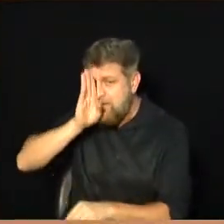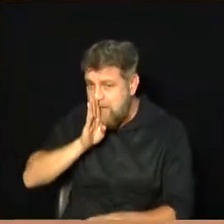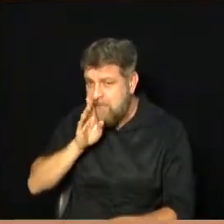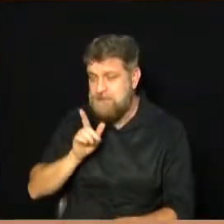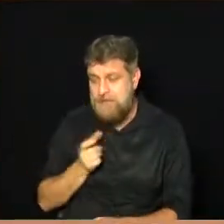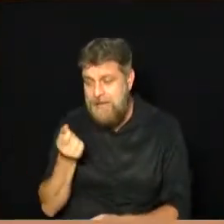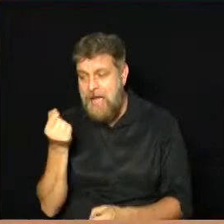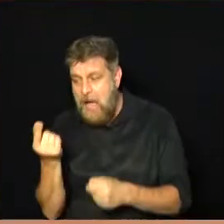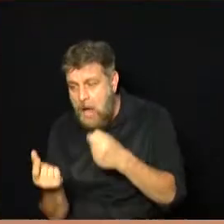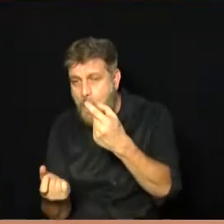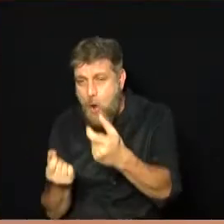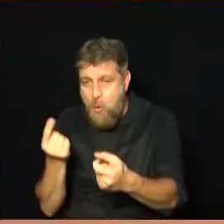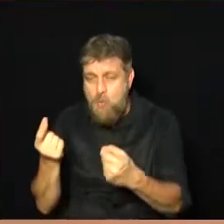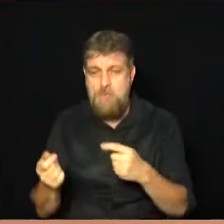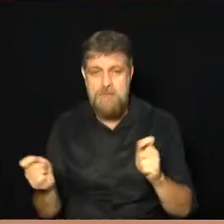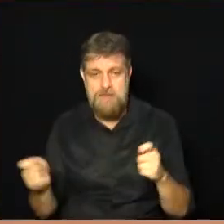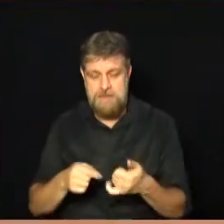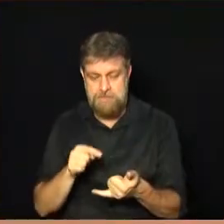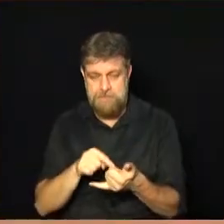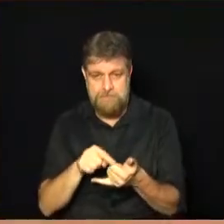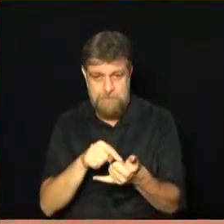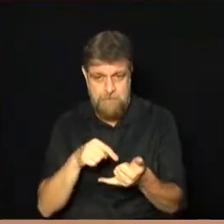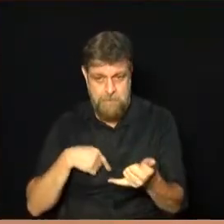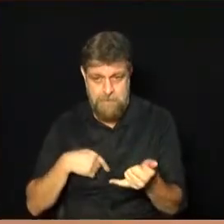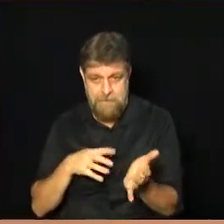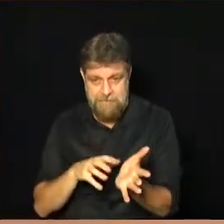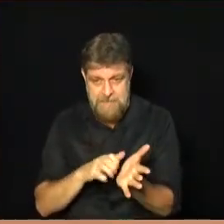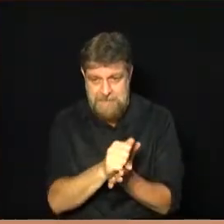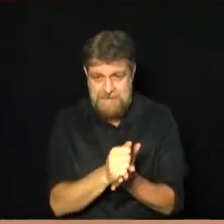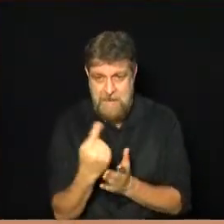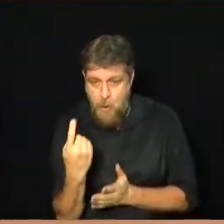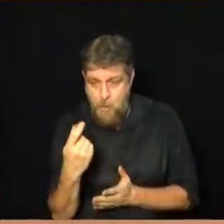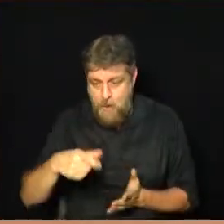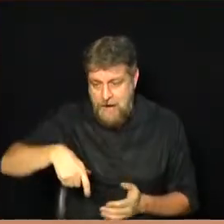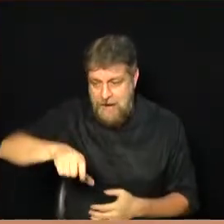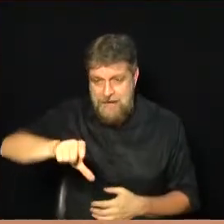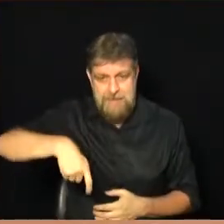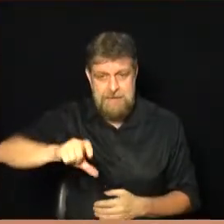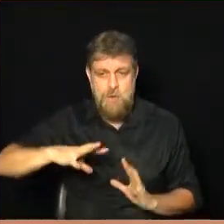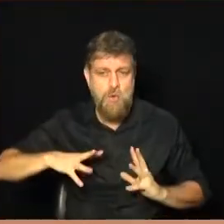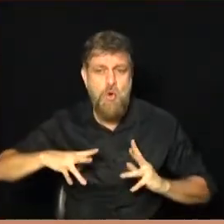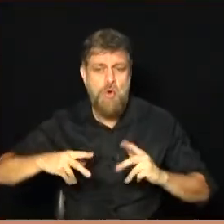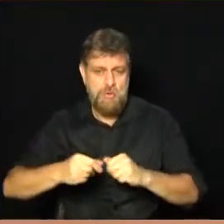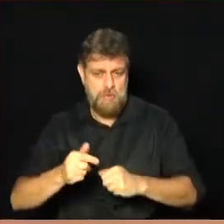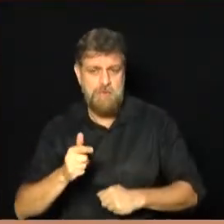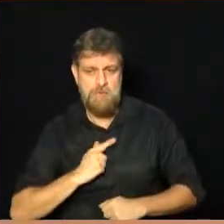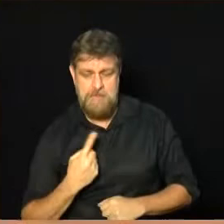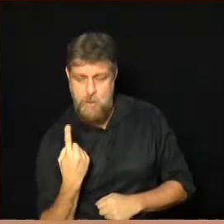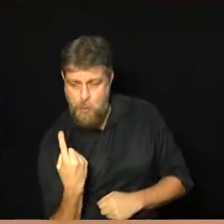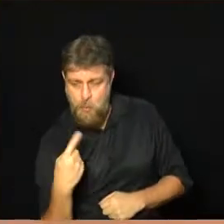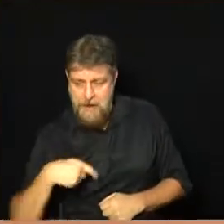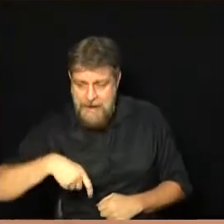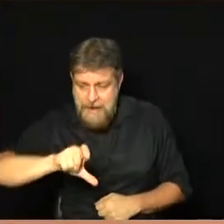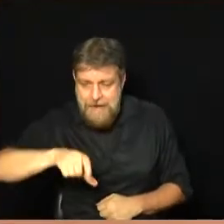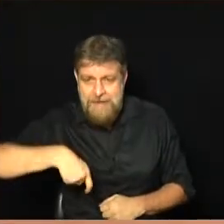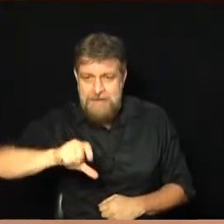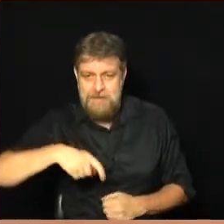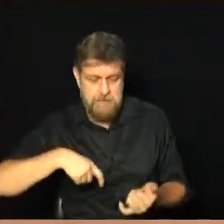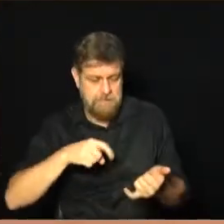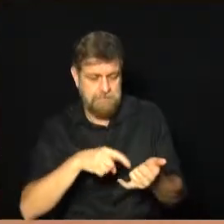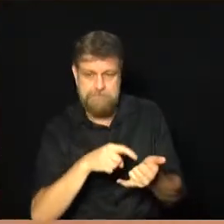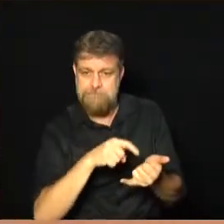acessar. Através do celular, basta ele cadastrar um cartão, todo mundo hoje tem um cartão, né? Ele cadastra um cartão dele